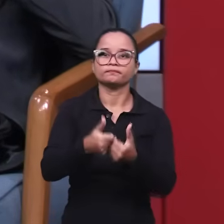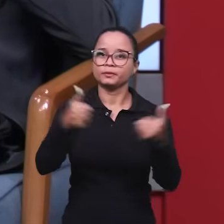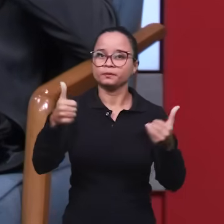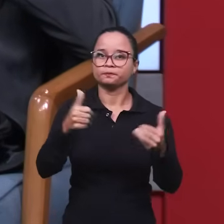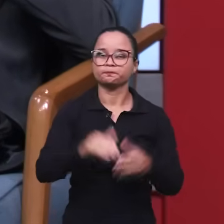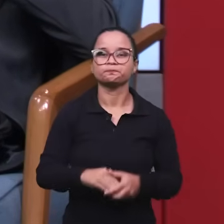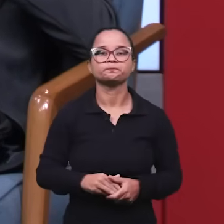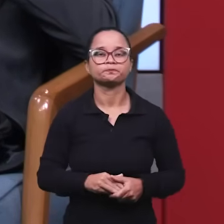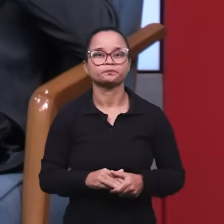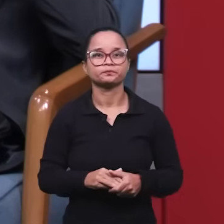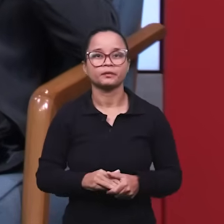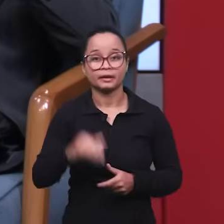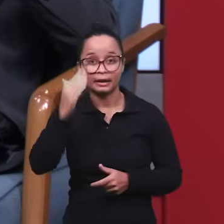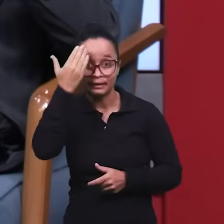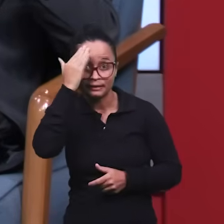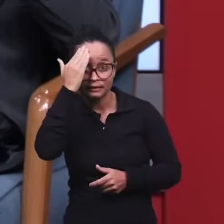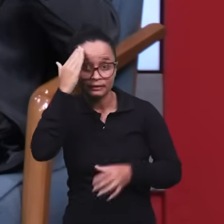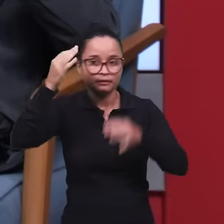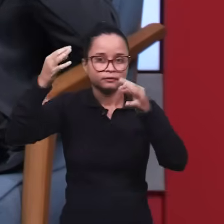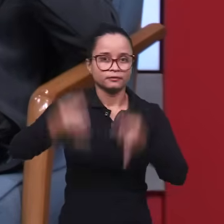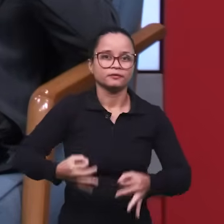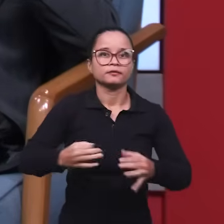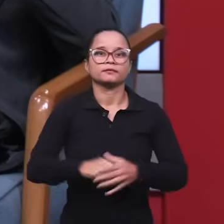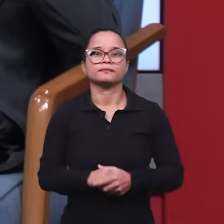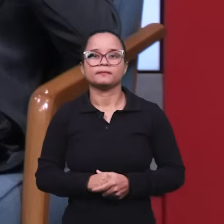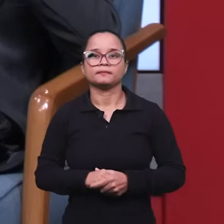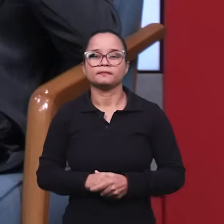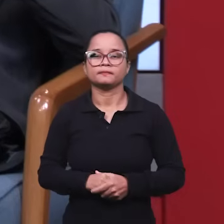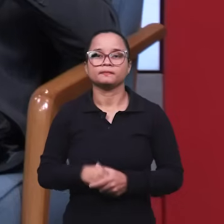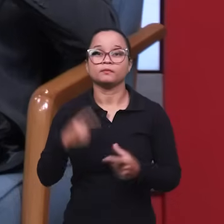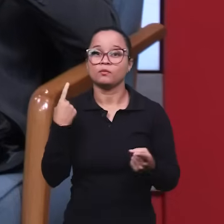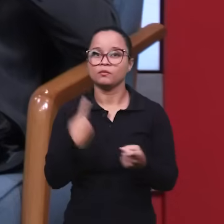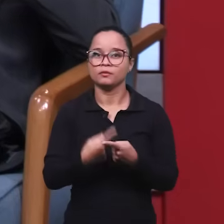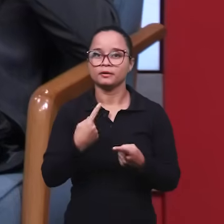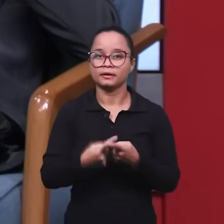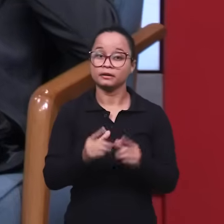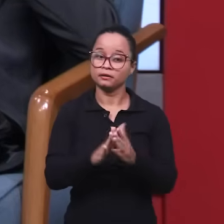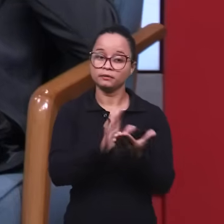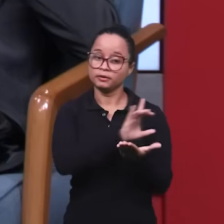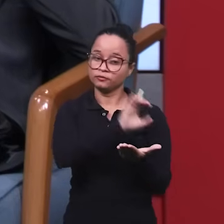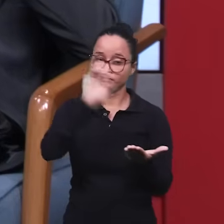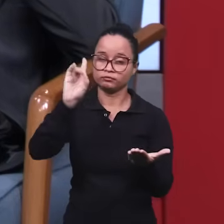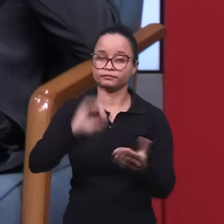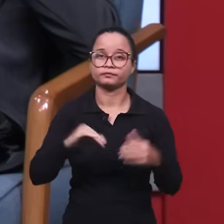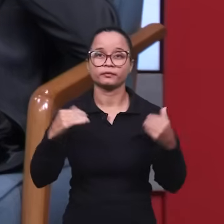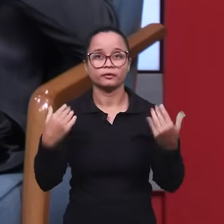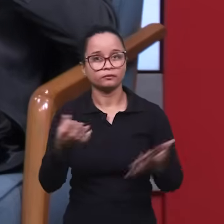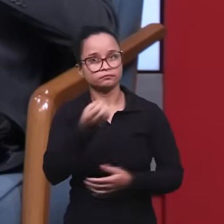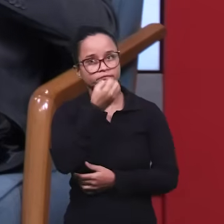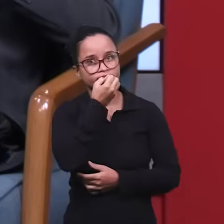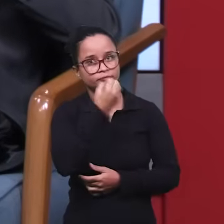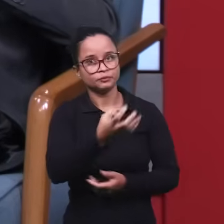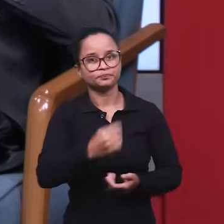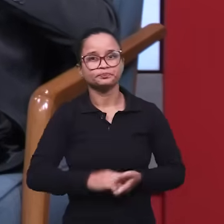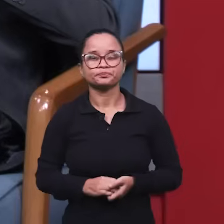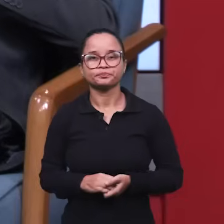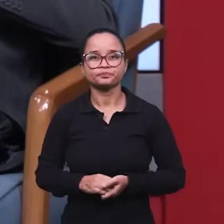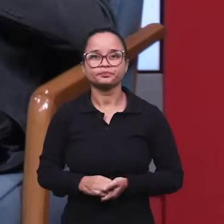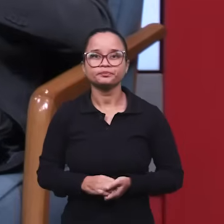discernir. A igreja vai usar isso, porque é bíblico. Muito